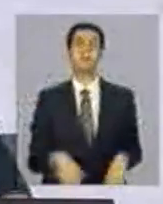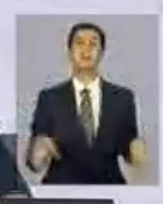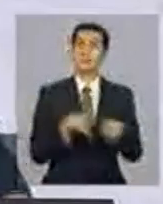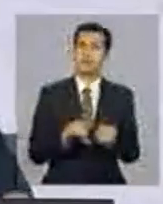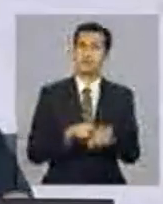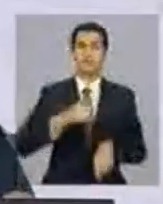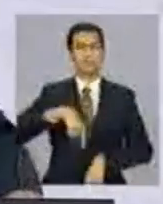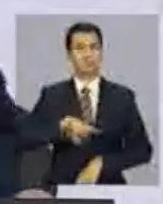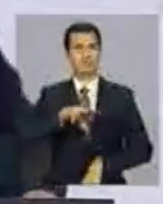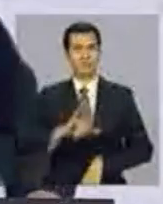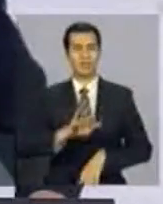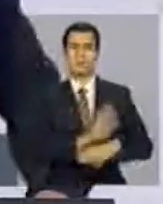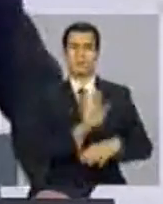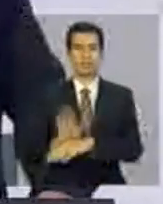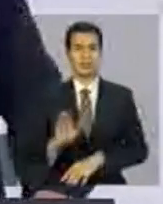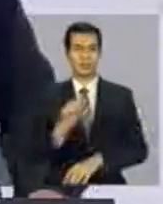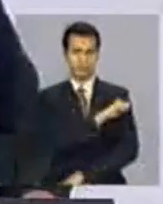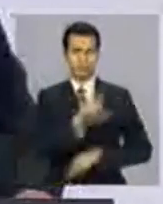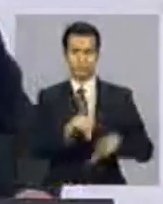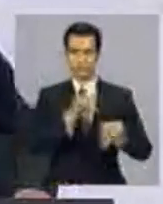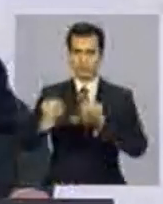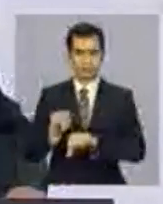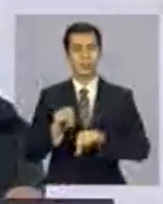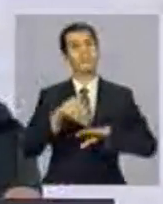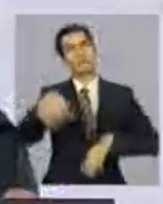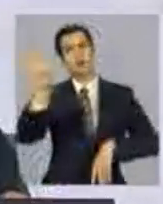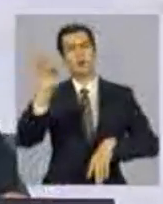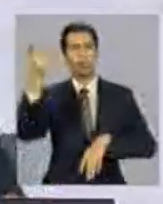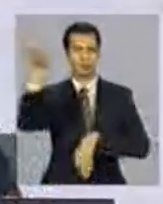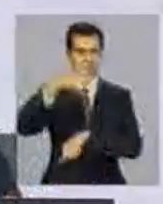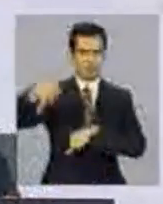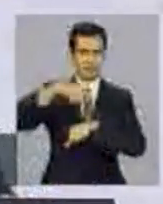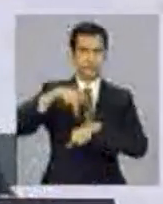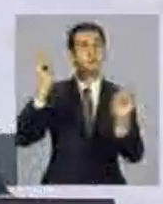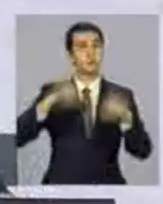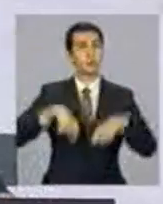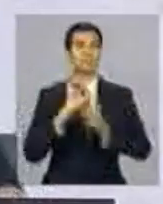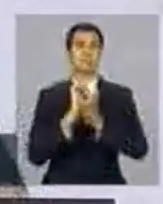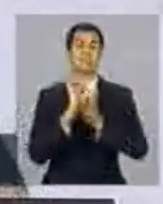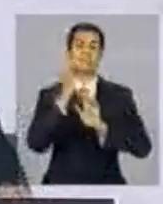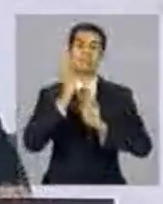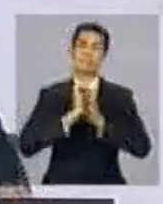selecionados, de 6 a 8 meses, dependendo do seu destino.